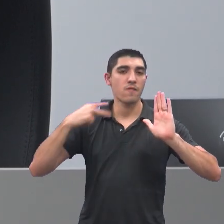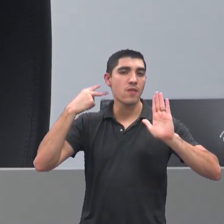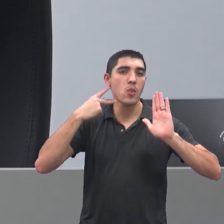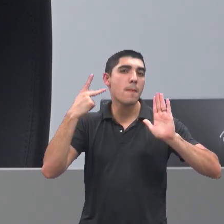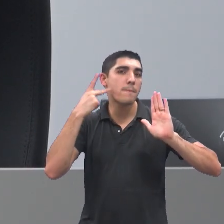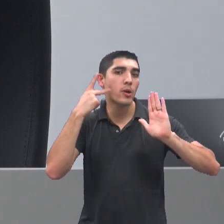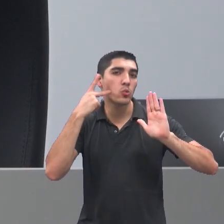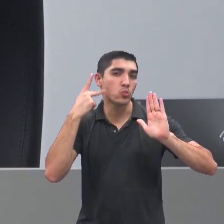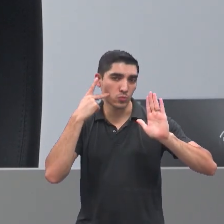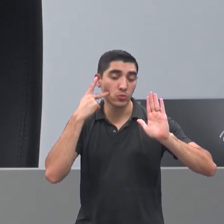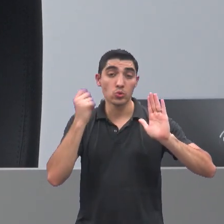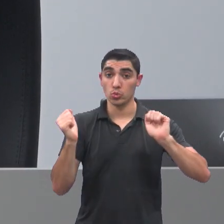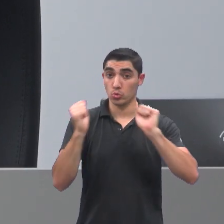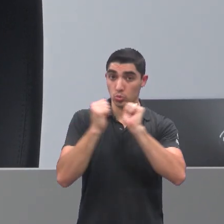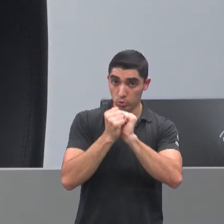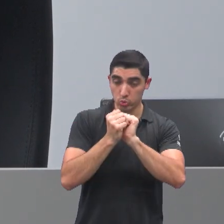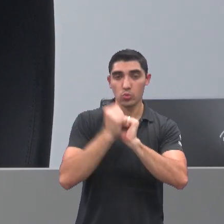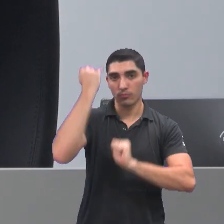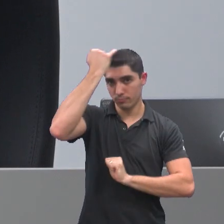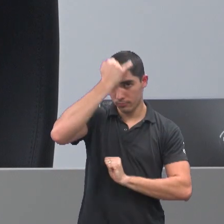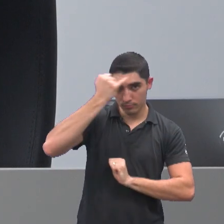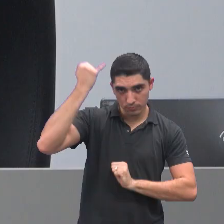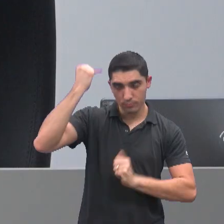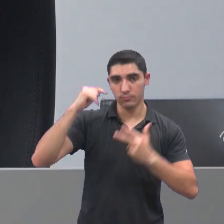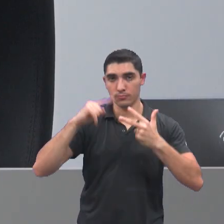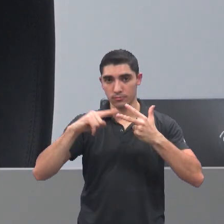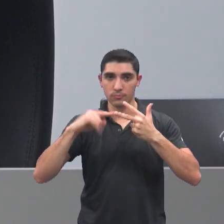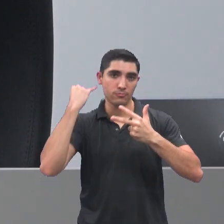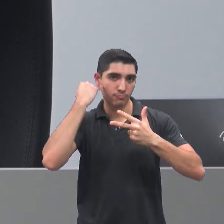e doutor José Cláudio e Zé Luiz Nunes.